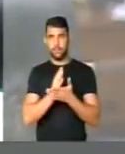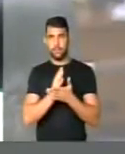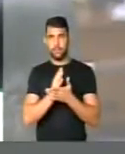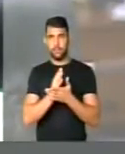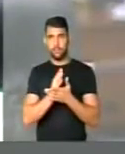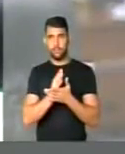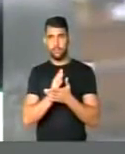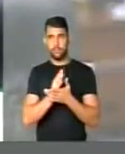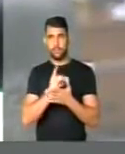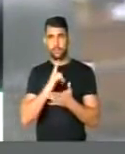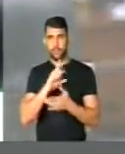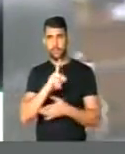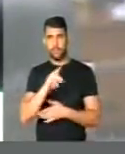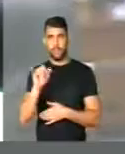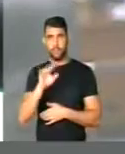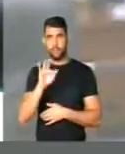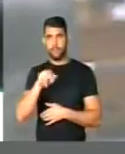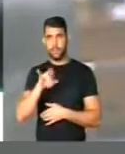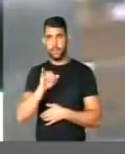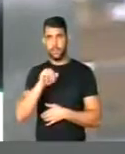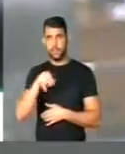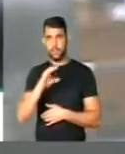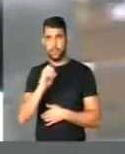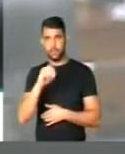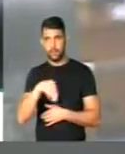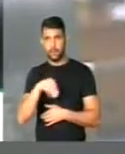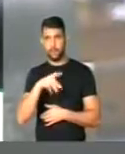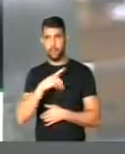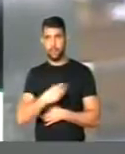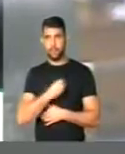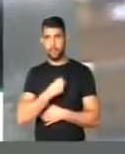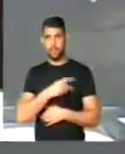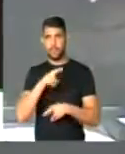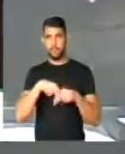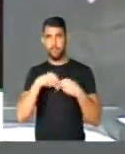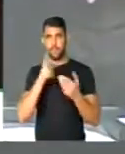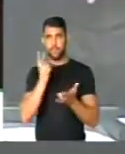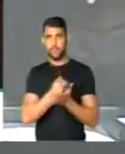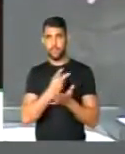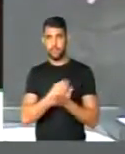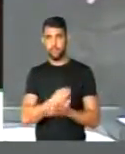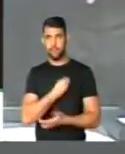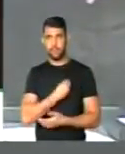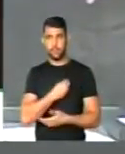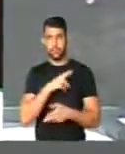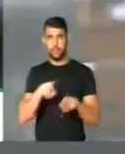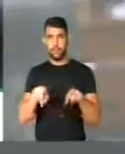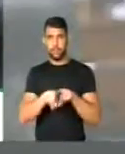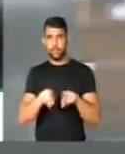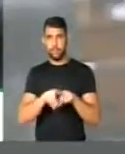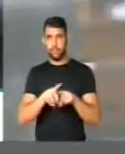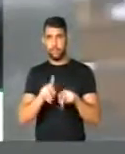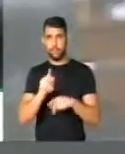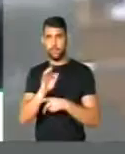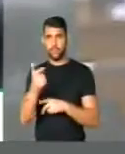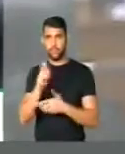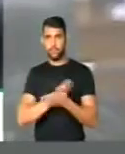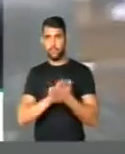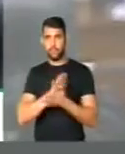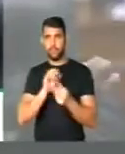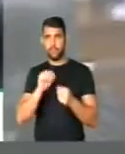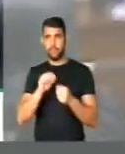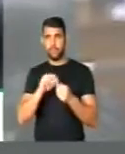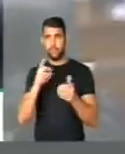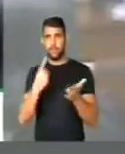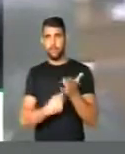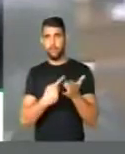não tem acordo. Que é a CPI FUNAI INCRA. Isso. E exatamente por esse motivo, e também por o PSOL não ter feito